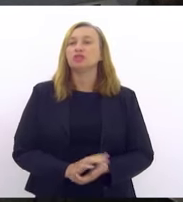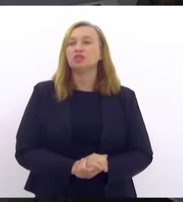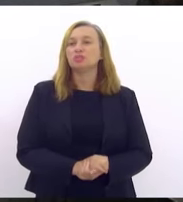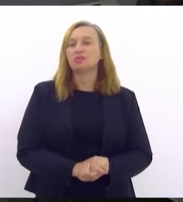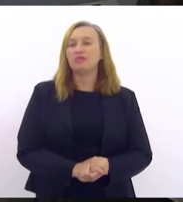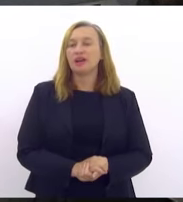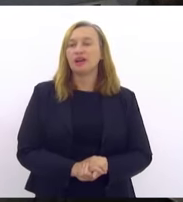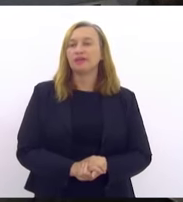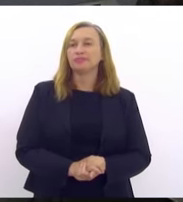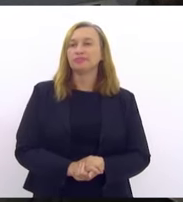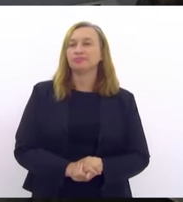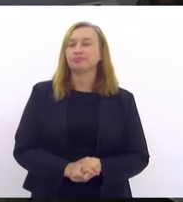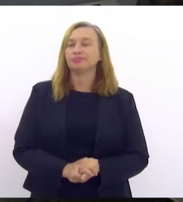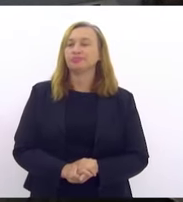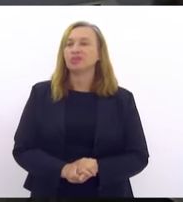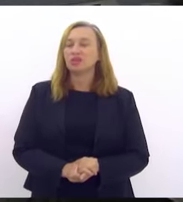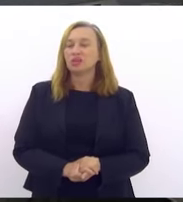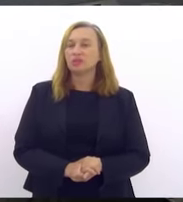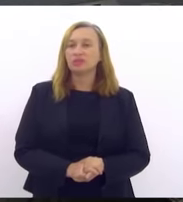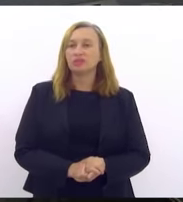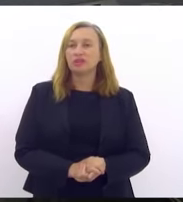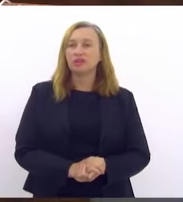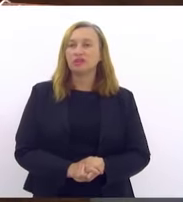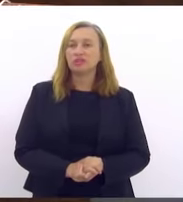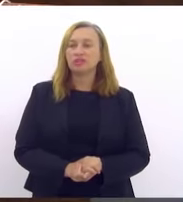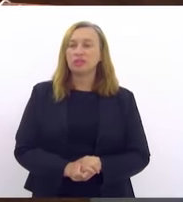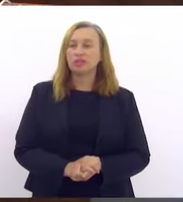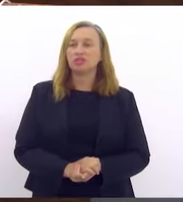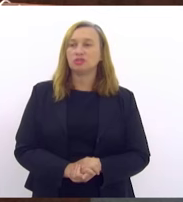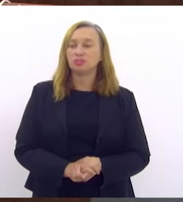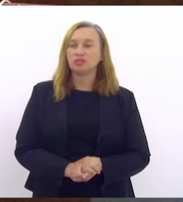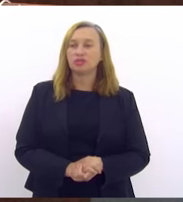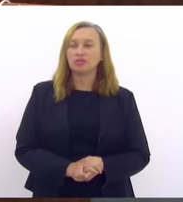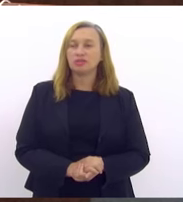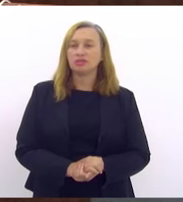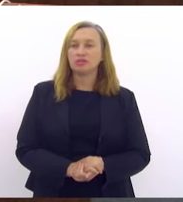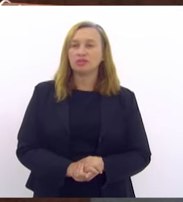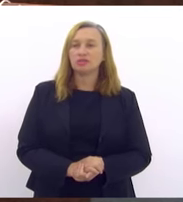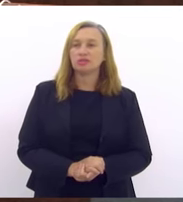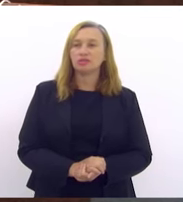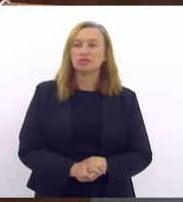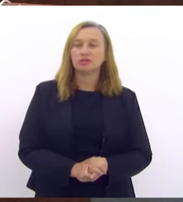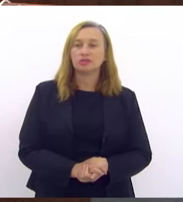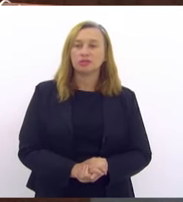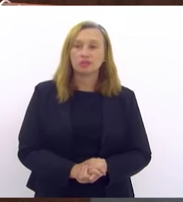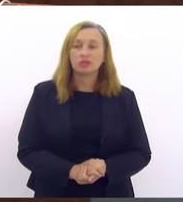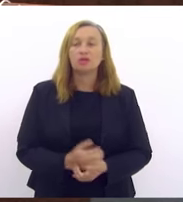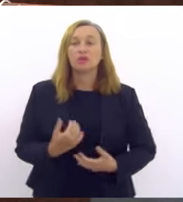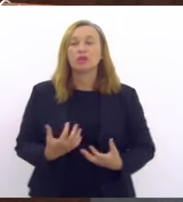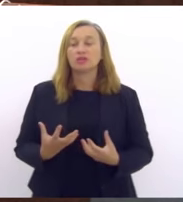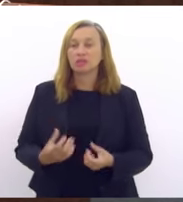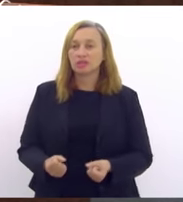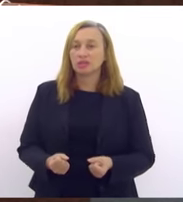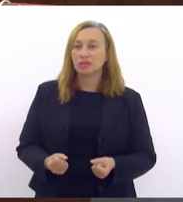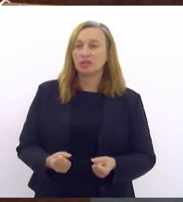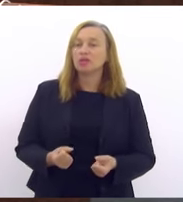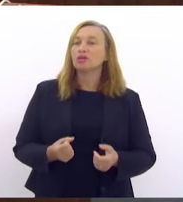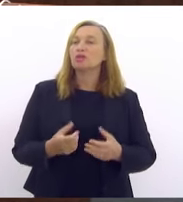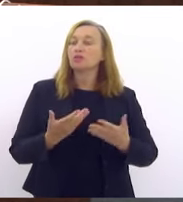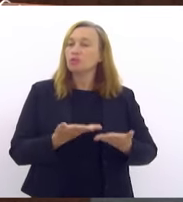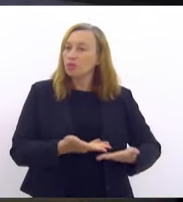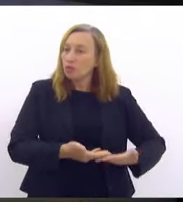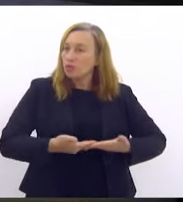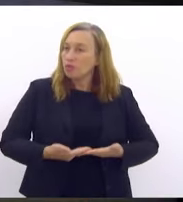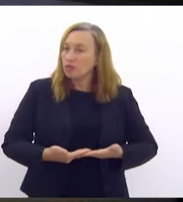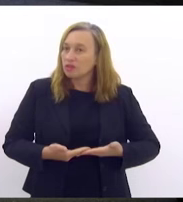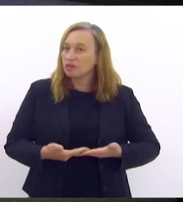Boa noite a todos os presentes com grande honra eu aceitei o convite de ser orador do da